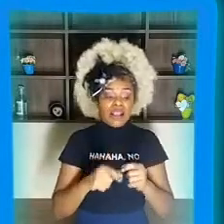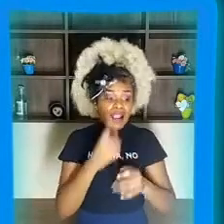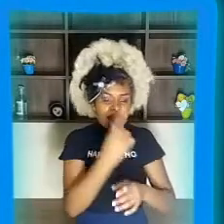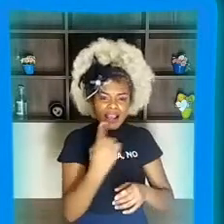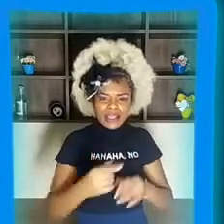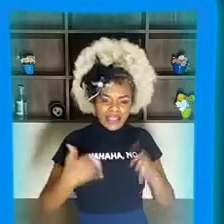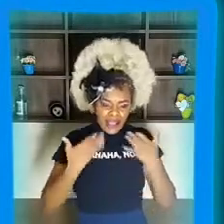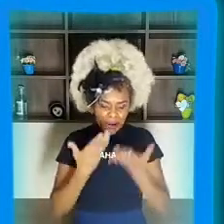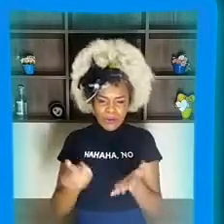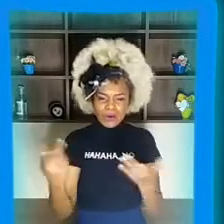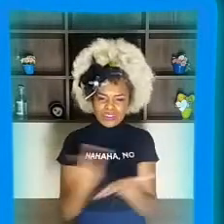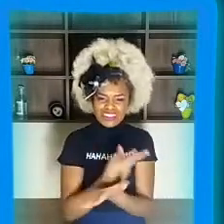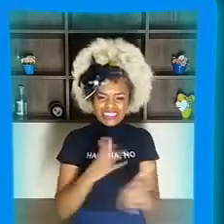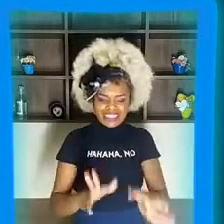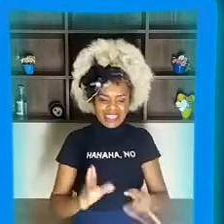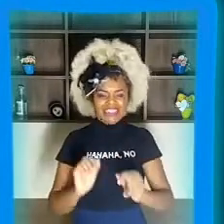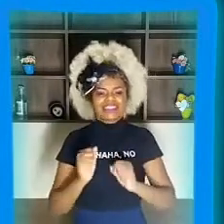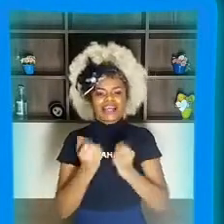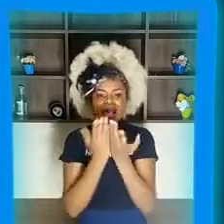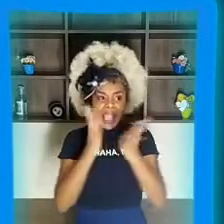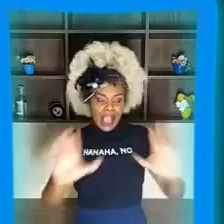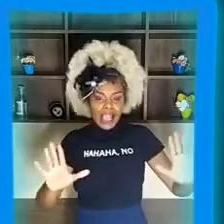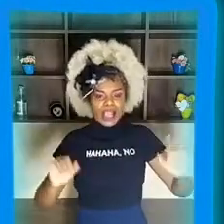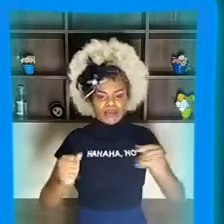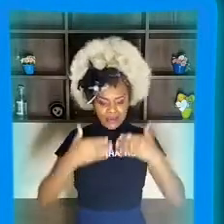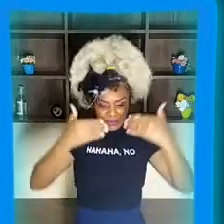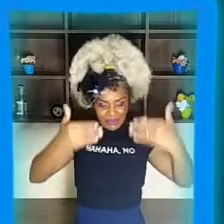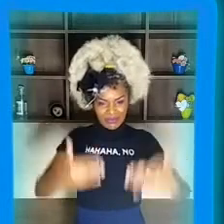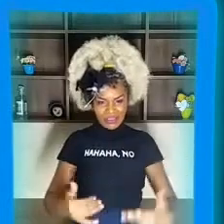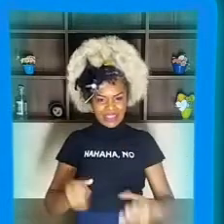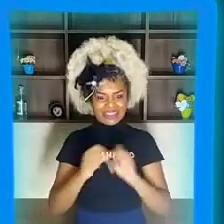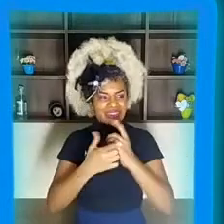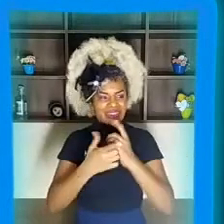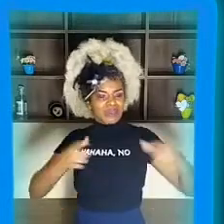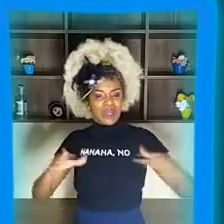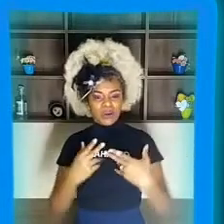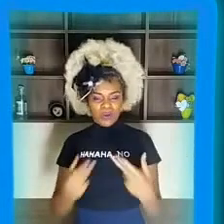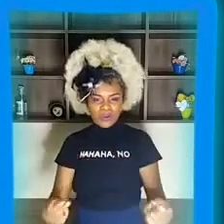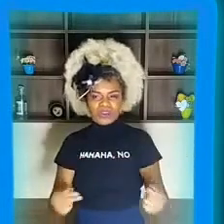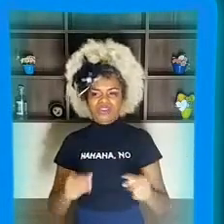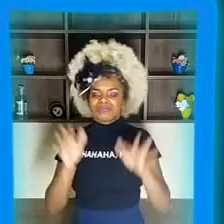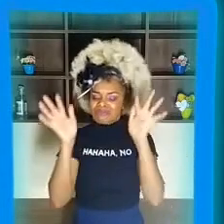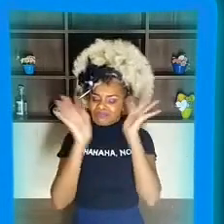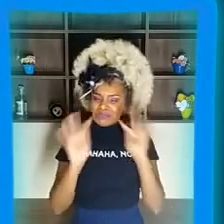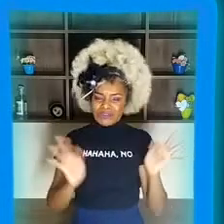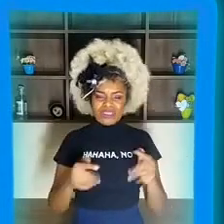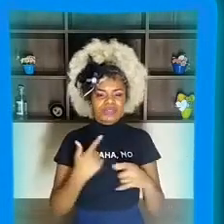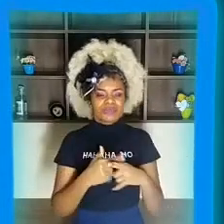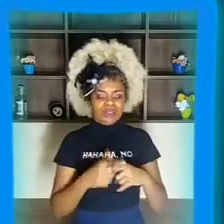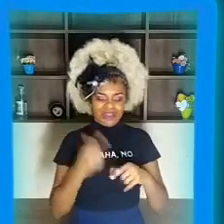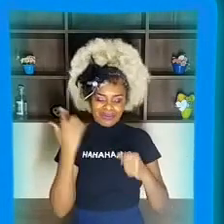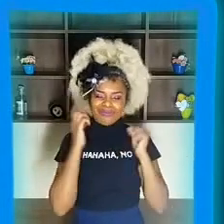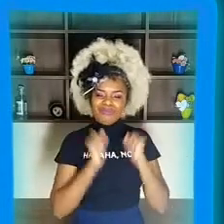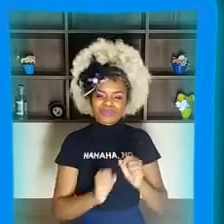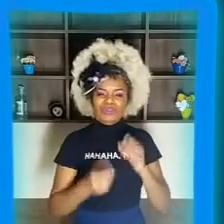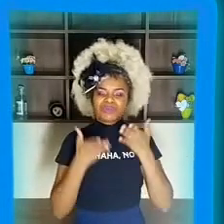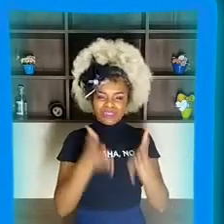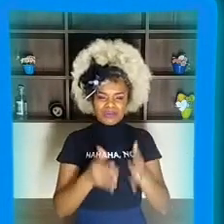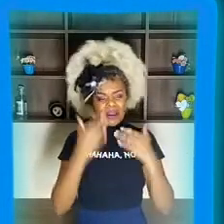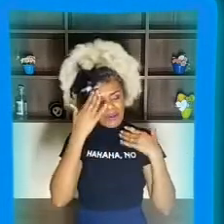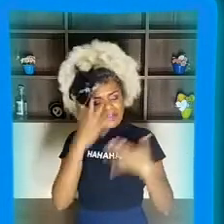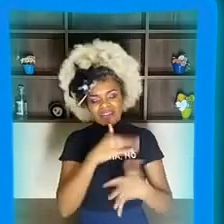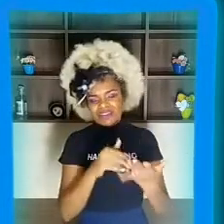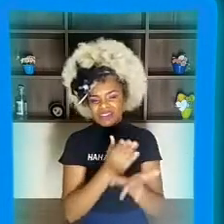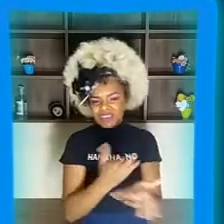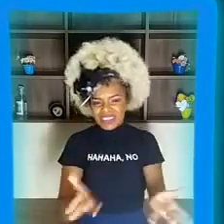iniciativa dessa... abre uma frente, expande alguma coisa, eu fico muito feliz por ter podido participar aqui. Muito obrigado a todos